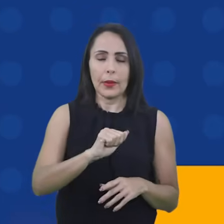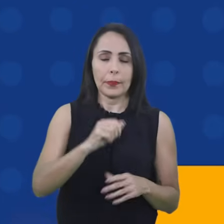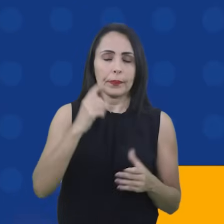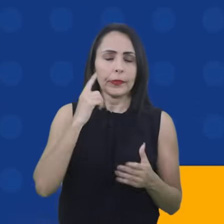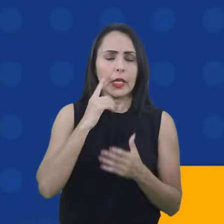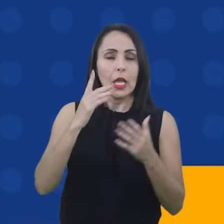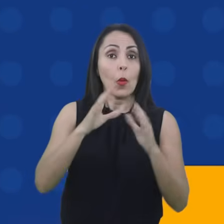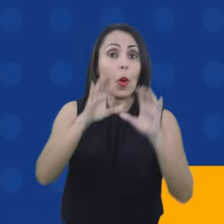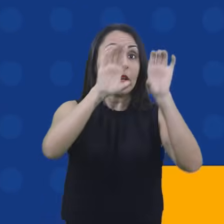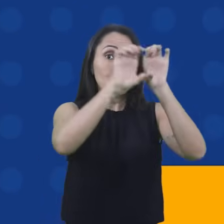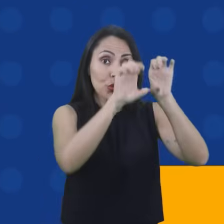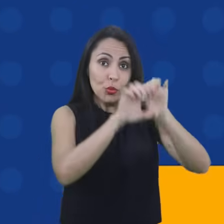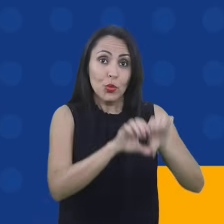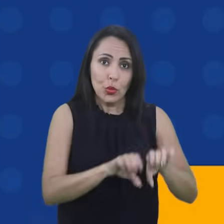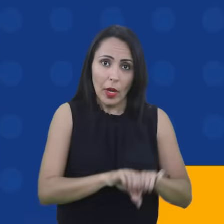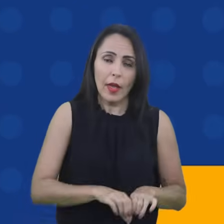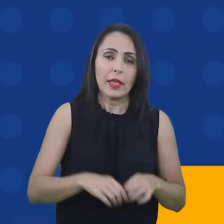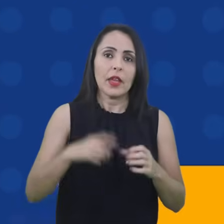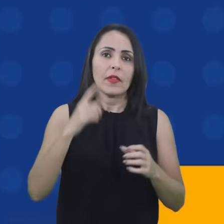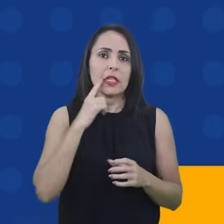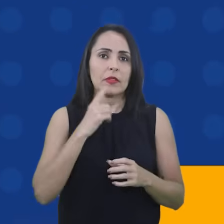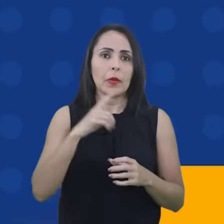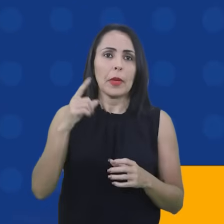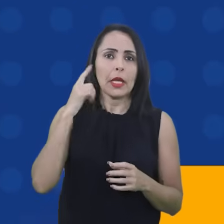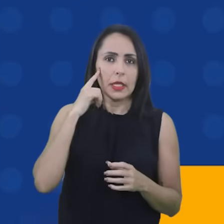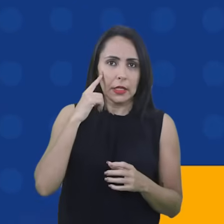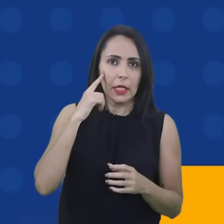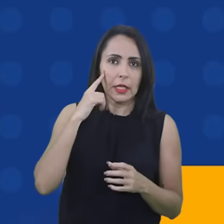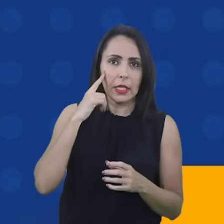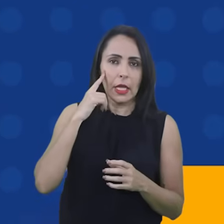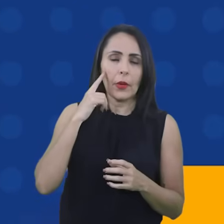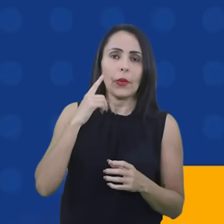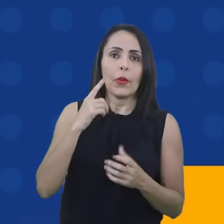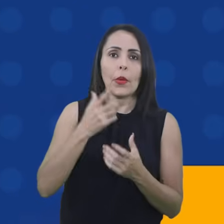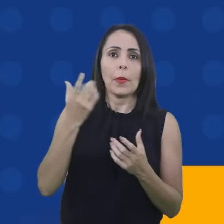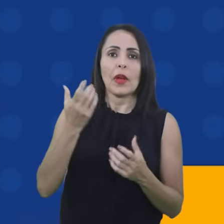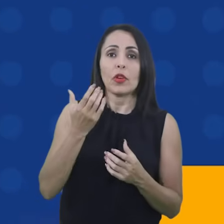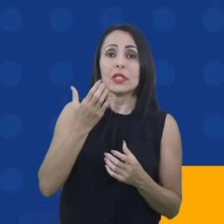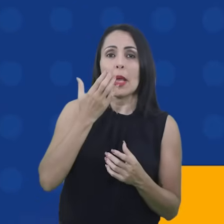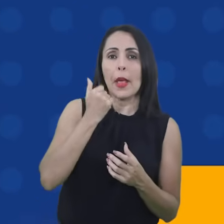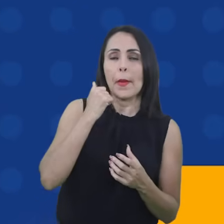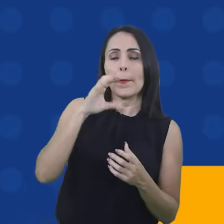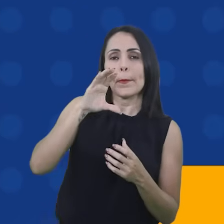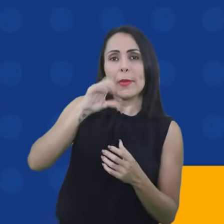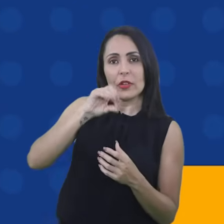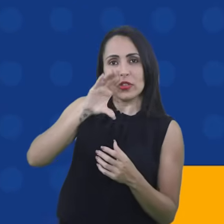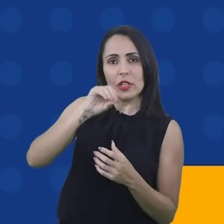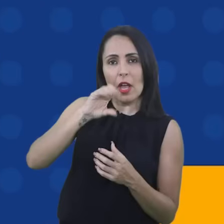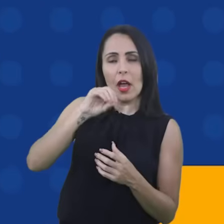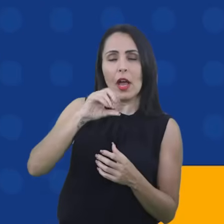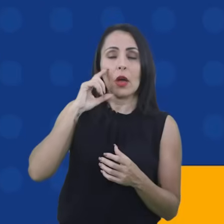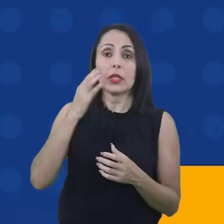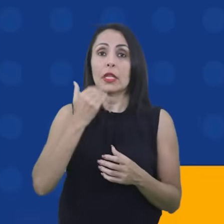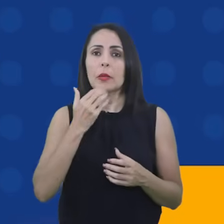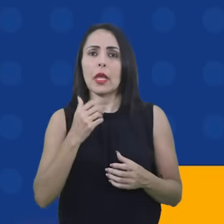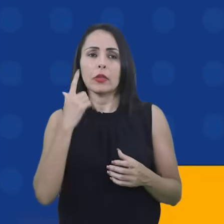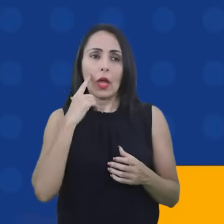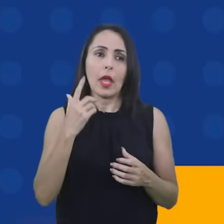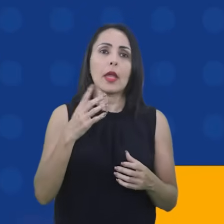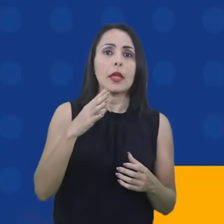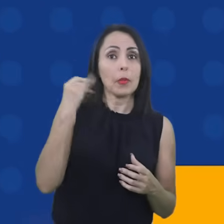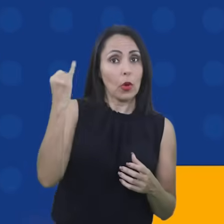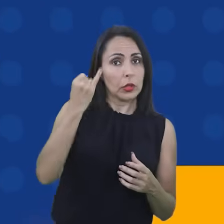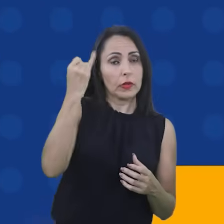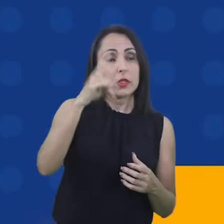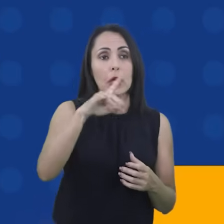aquela estrutura que vai servir para cortar os alimentos, né? É importante que vocês conheçam basicamente essas estruturas, porque